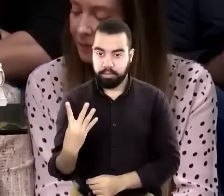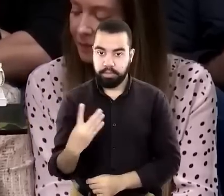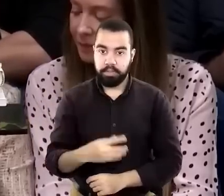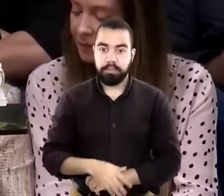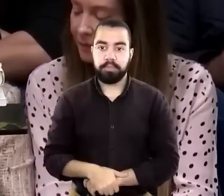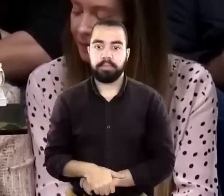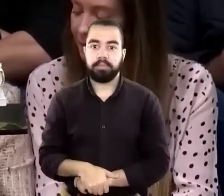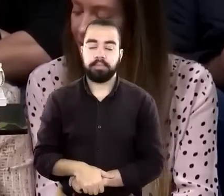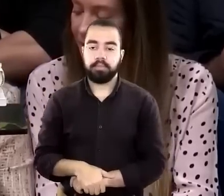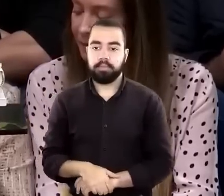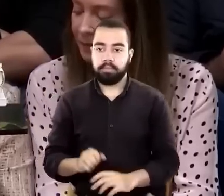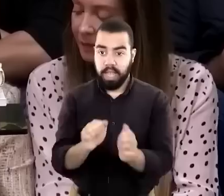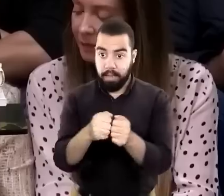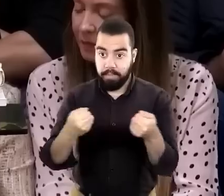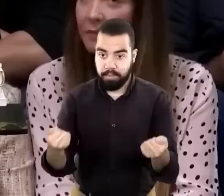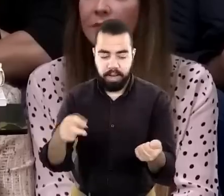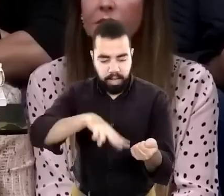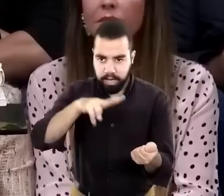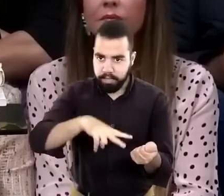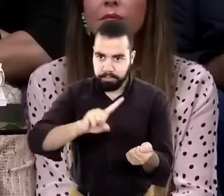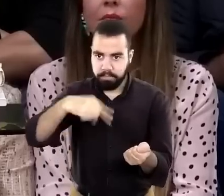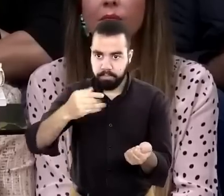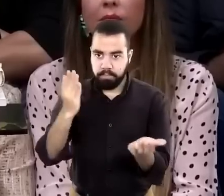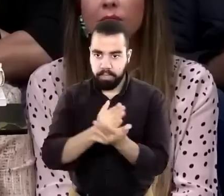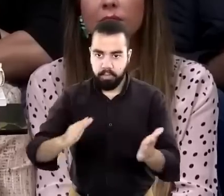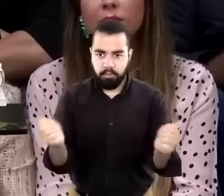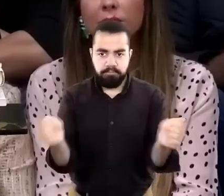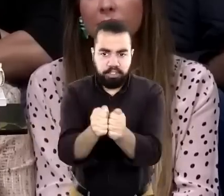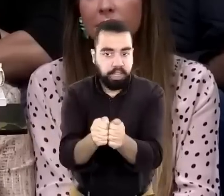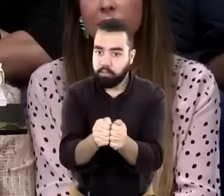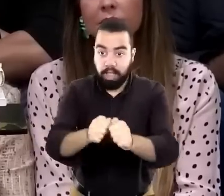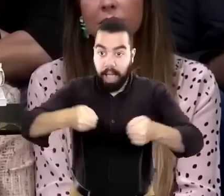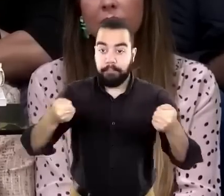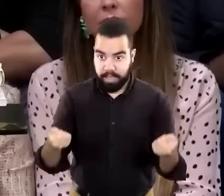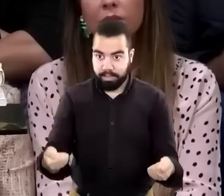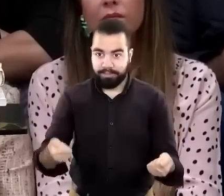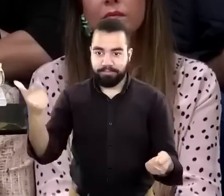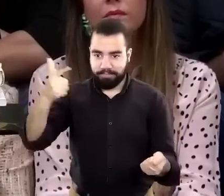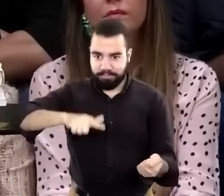14. Lido o texto, mantenha sua Bíblia aberta comigo nesta passagem, por gentileza.